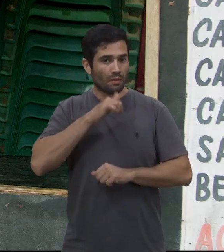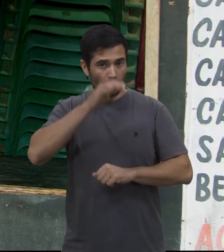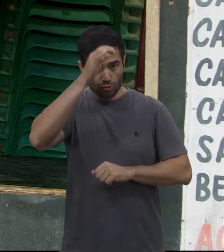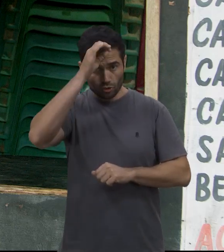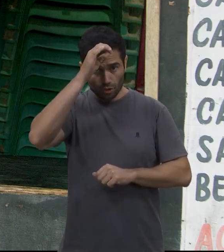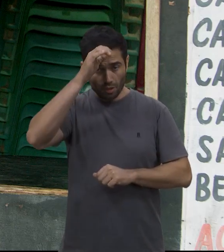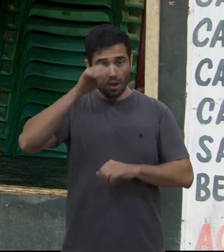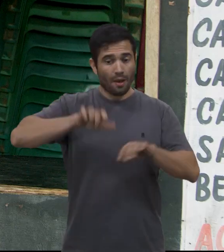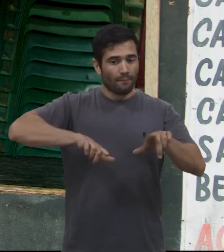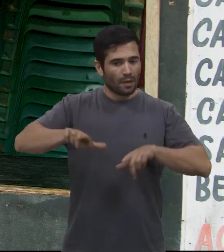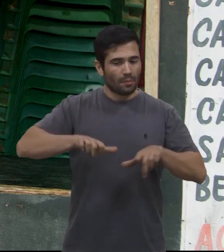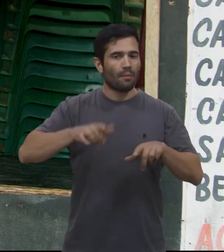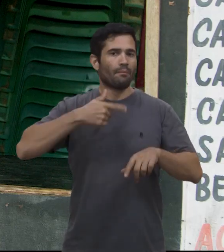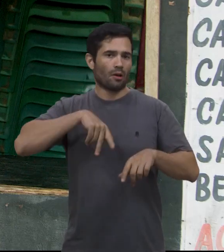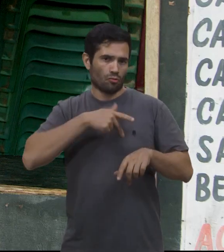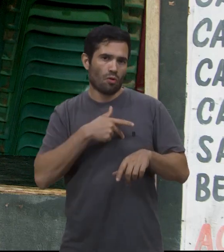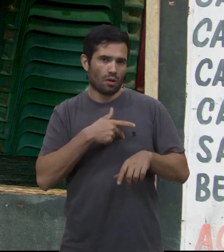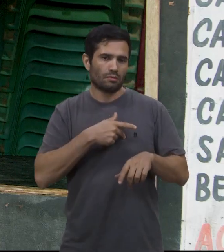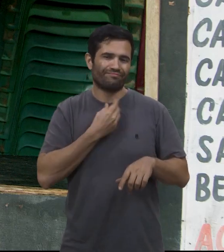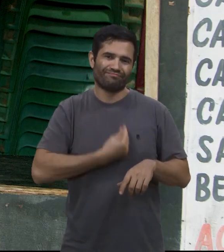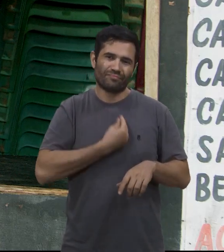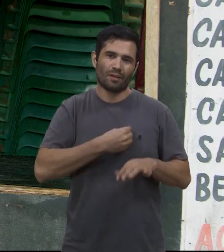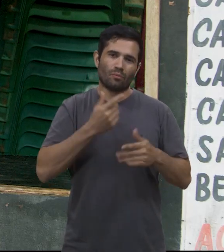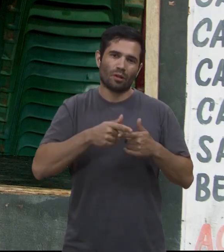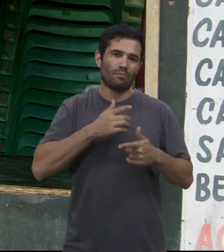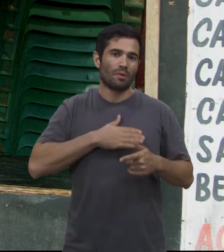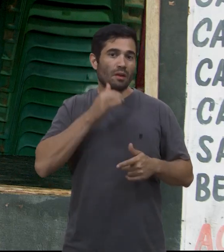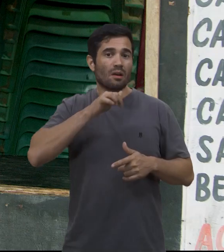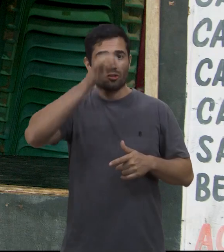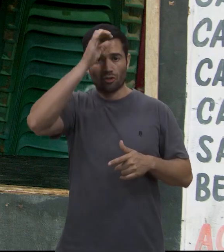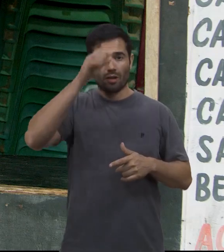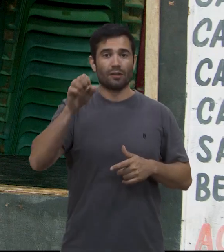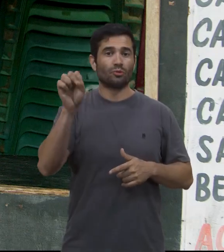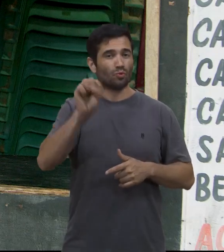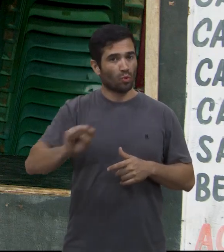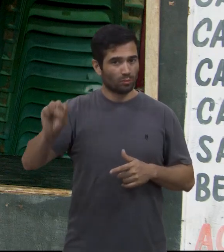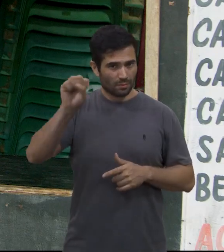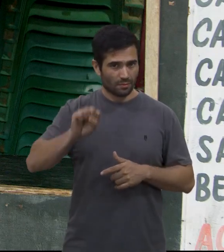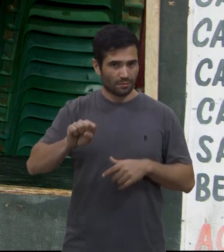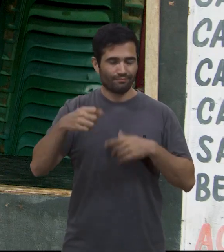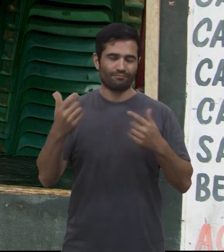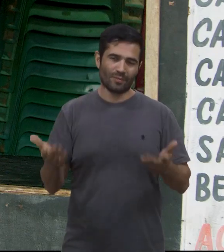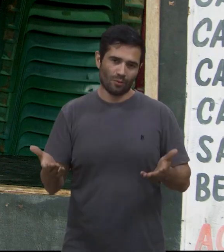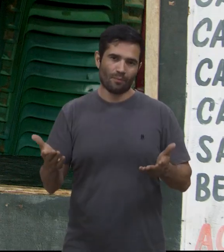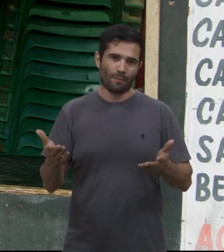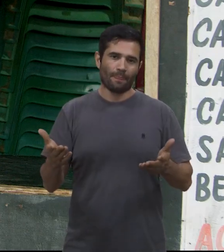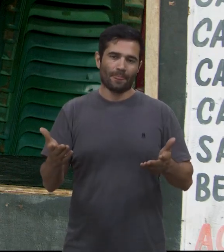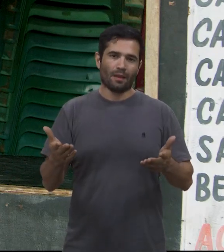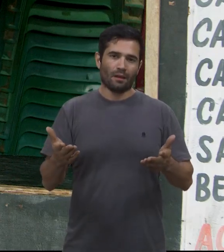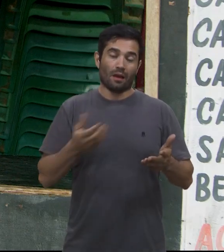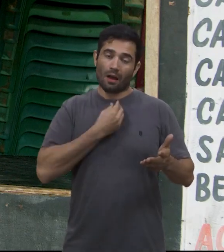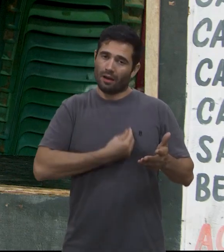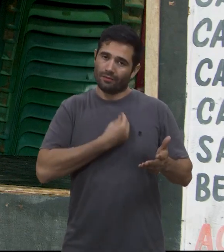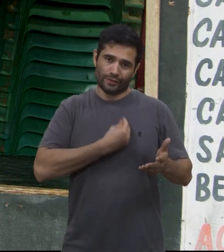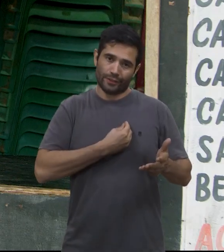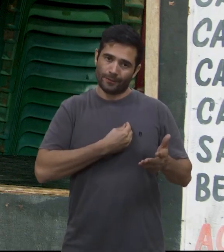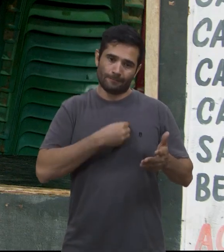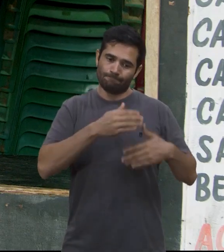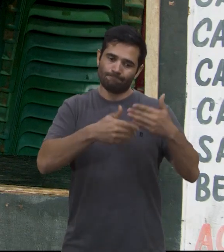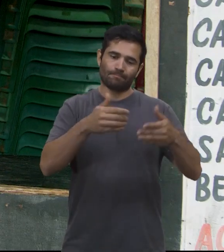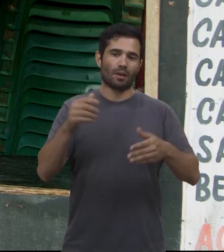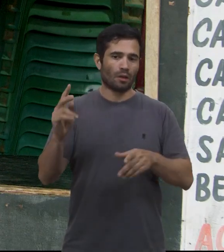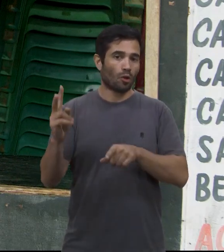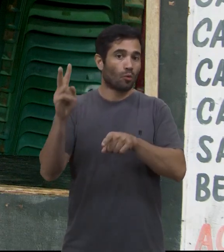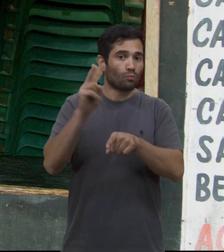e as minhas primas. Pra gente sobreviver, que a minha tia é mulher solteira. Aí só que a nossa vida